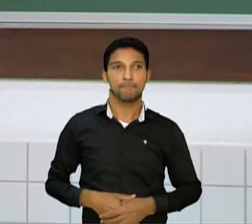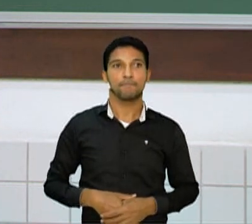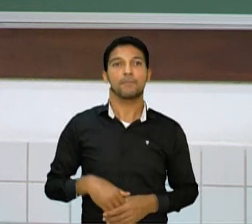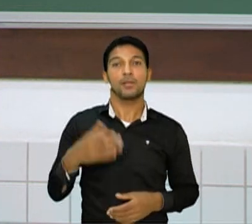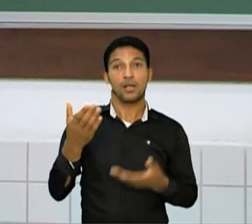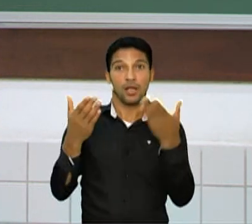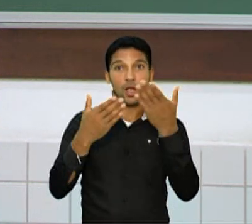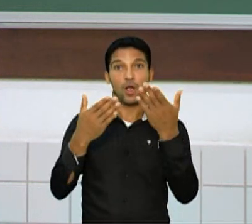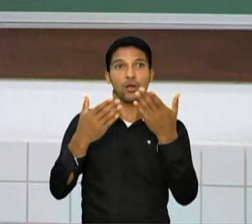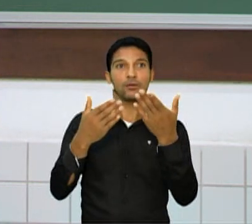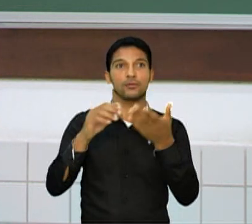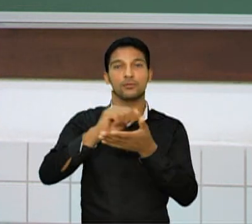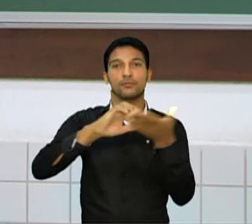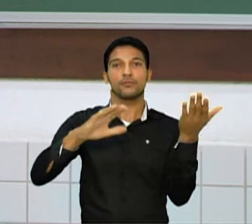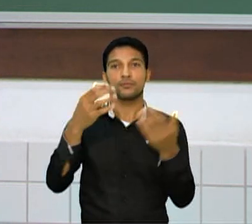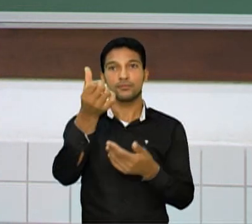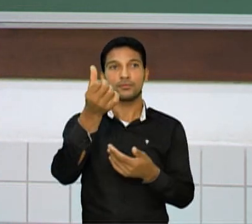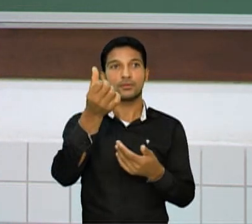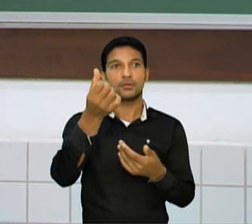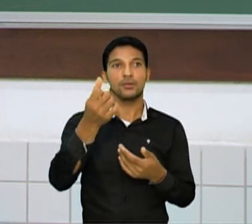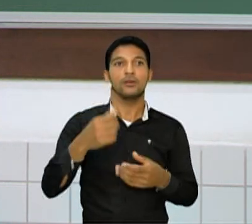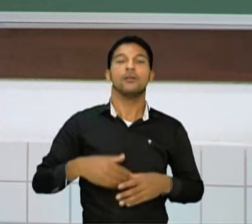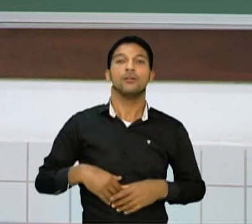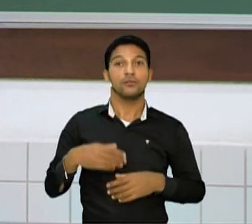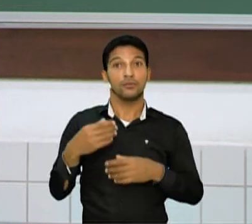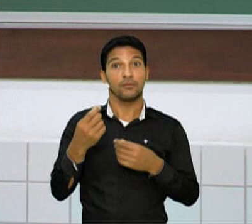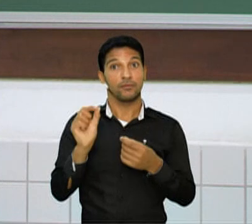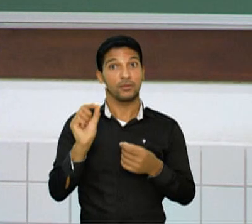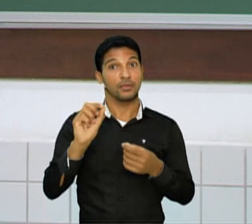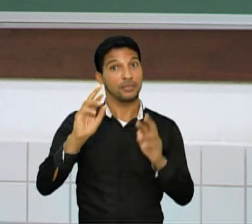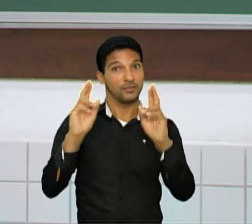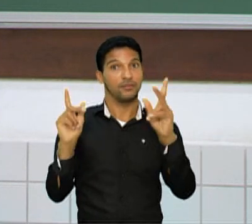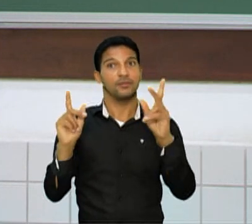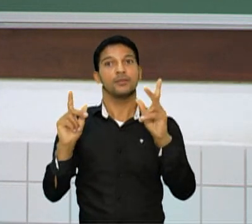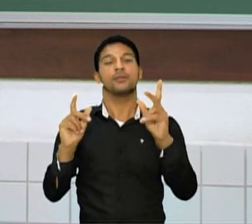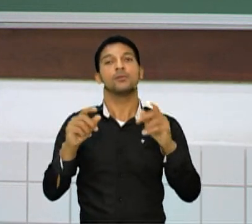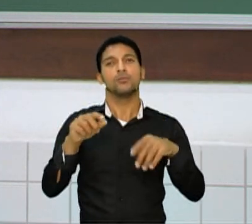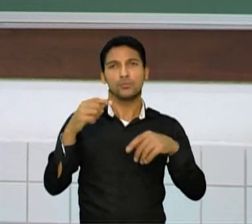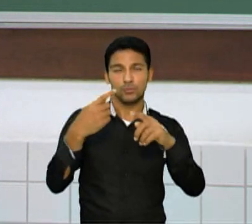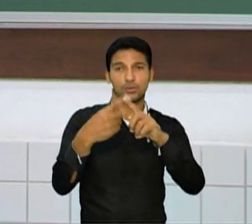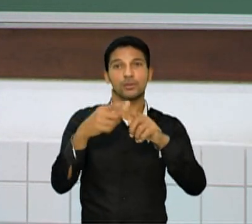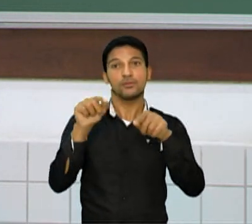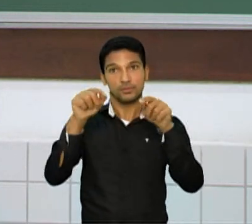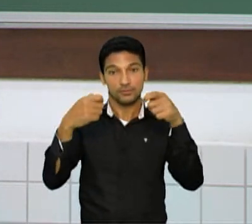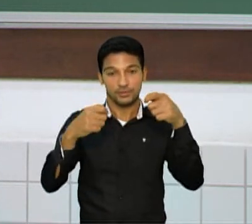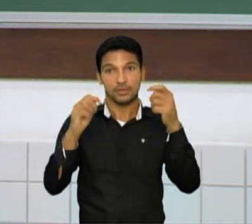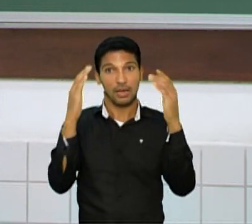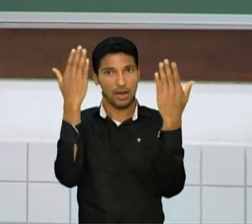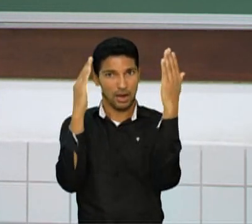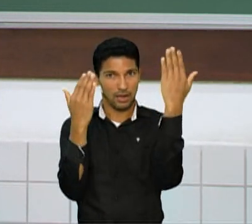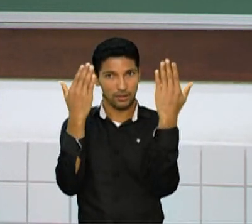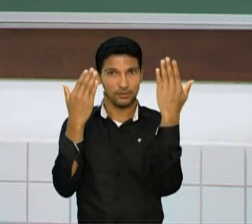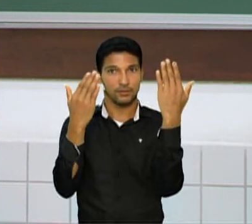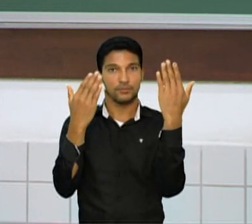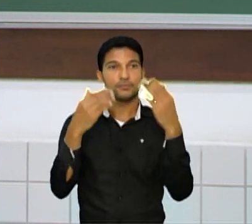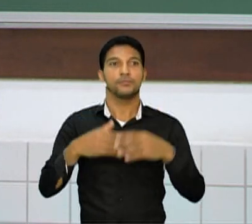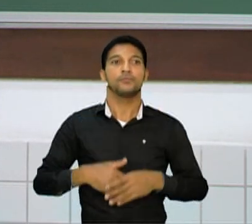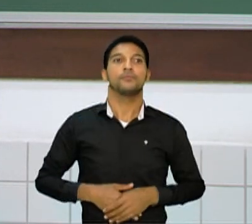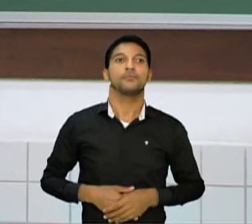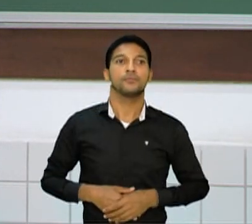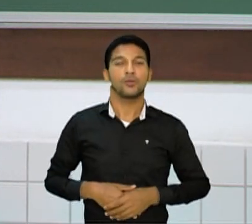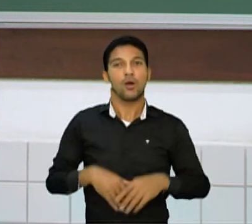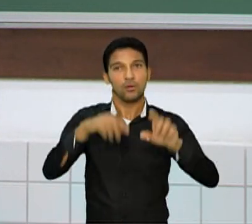fazer as atividades selecionadas, cada uma com um perfil para que você analise. Nessa, outra bem comum